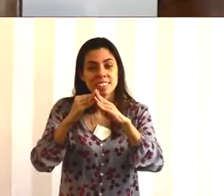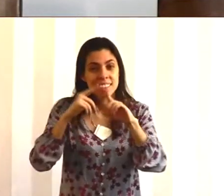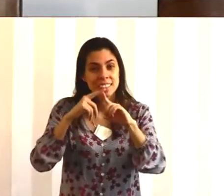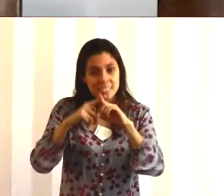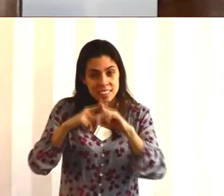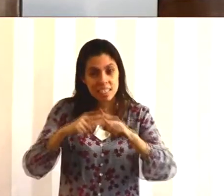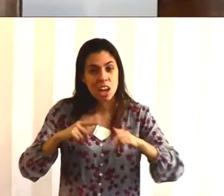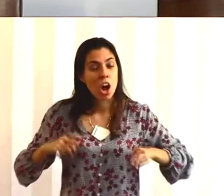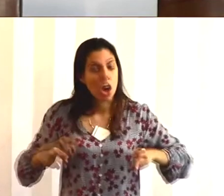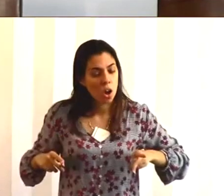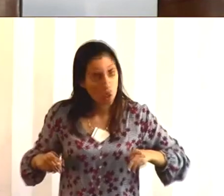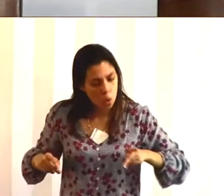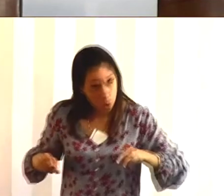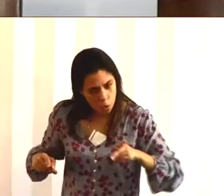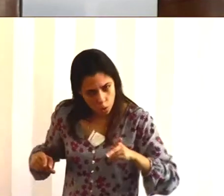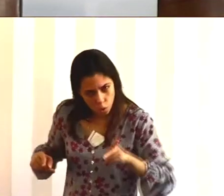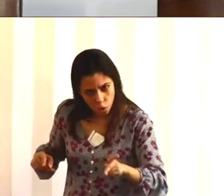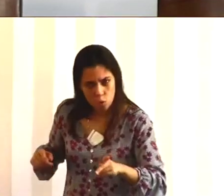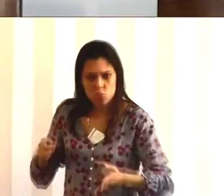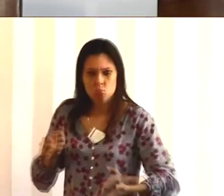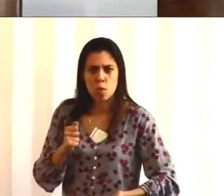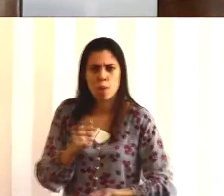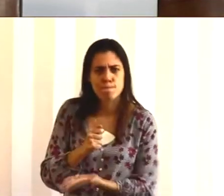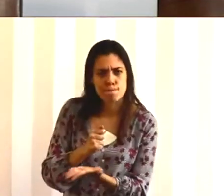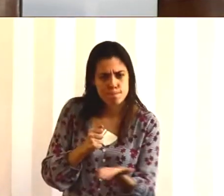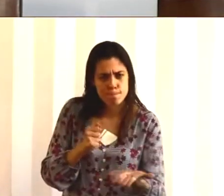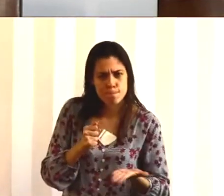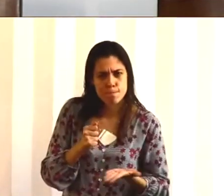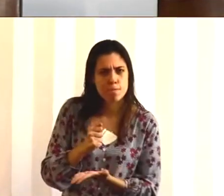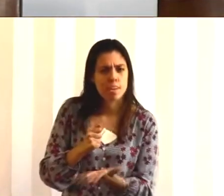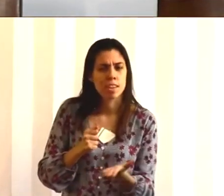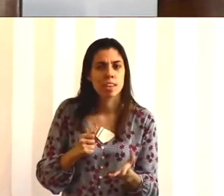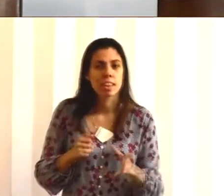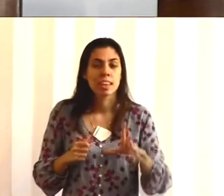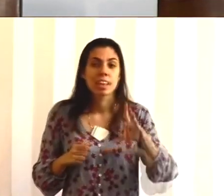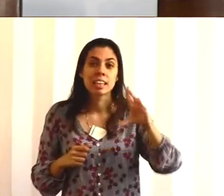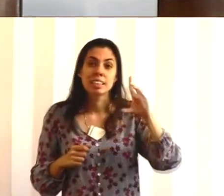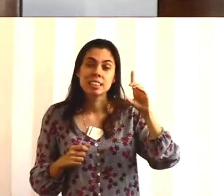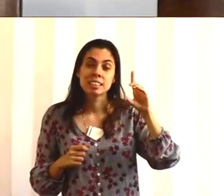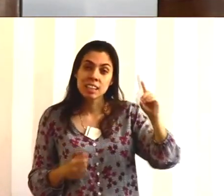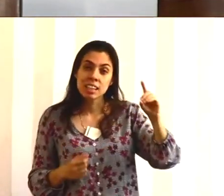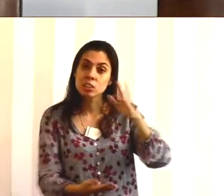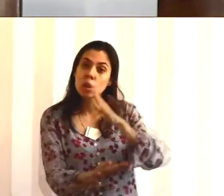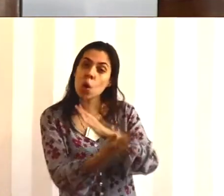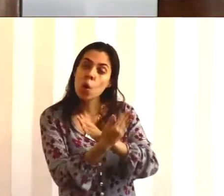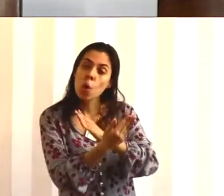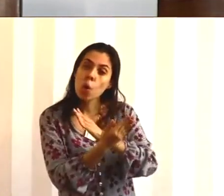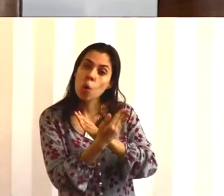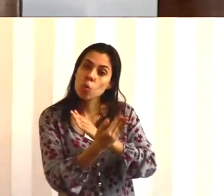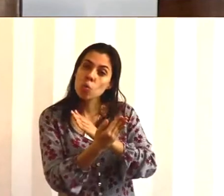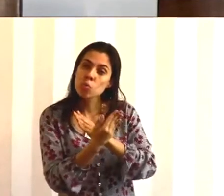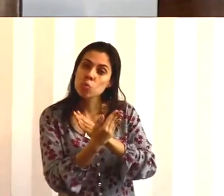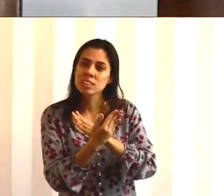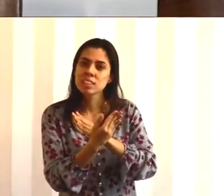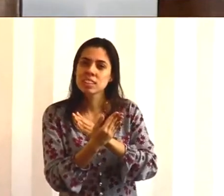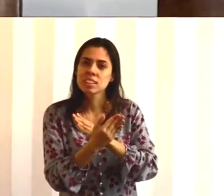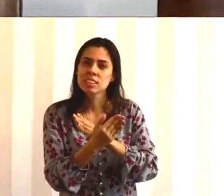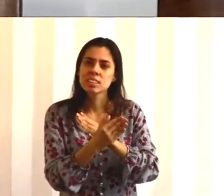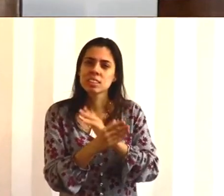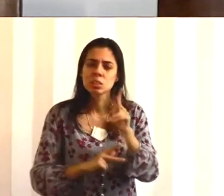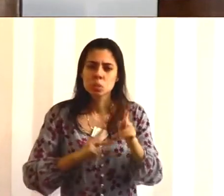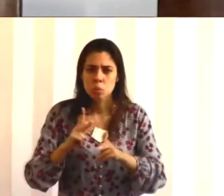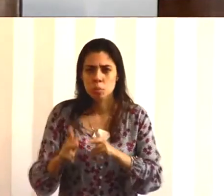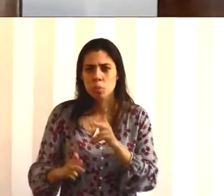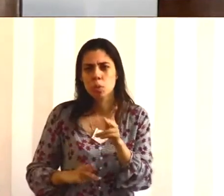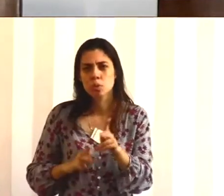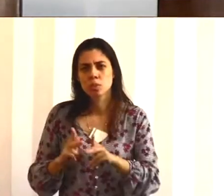abalada. Pode vir o que vier, a igreja do Senhor não será abalada, porque essa igreja foi comprada pelo sangue